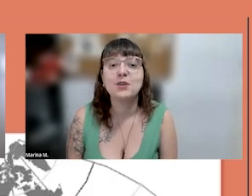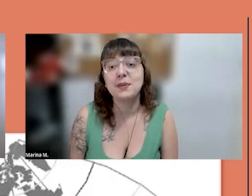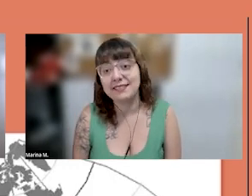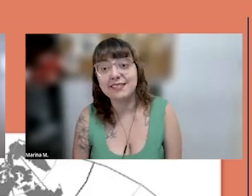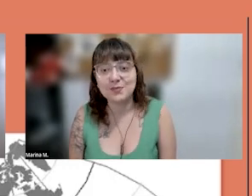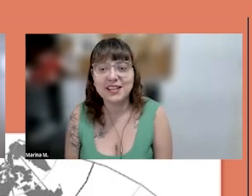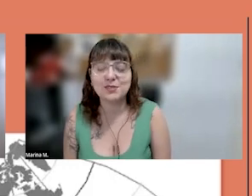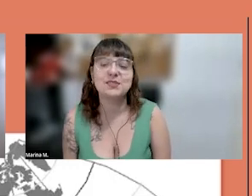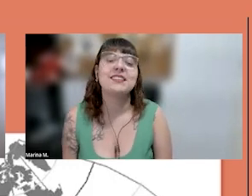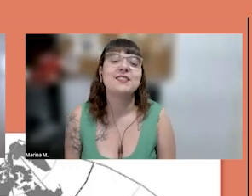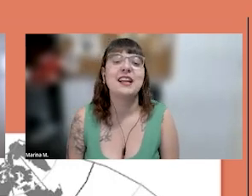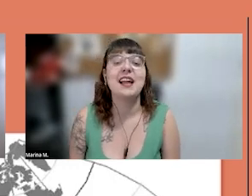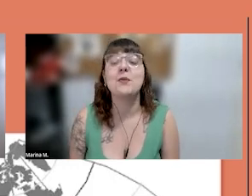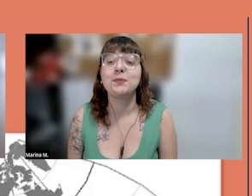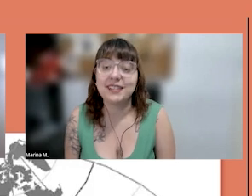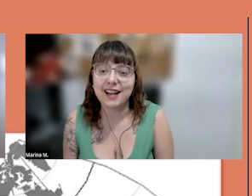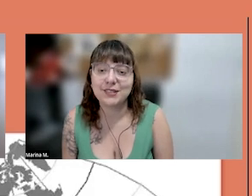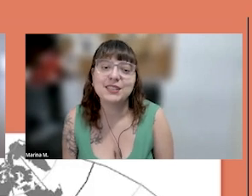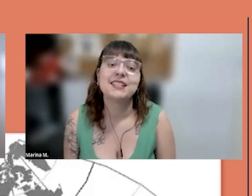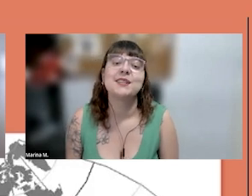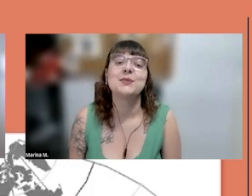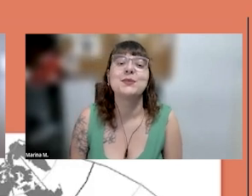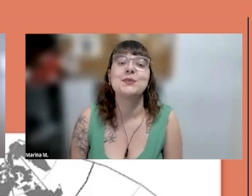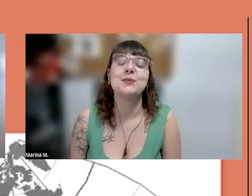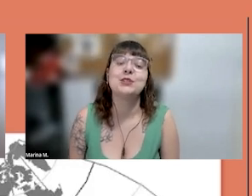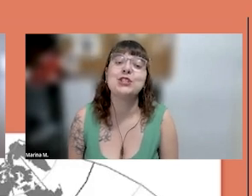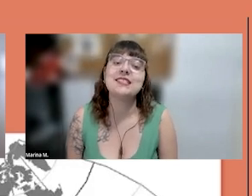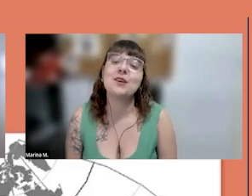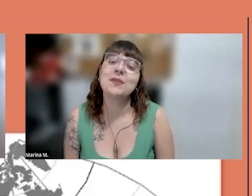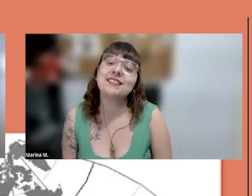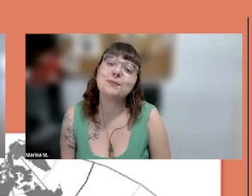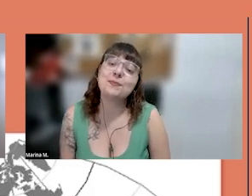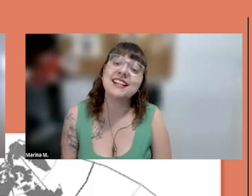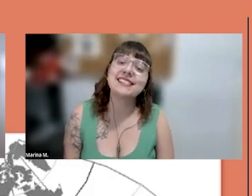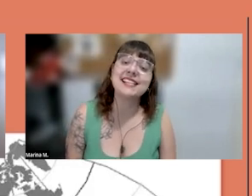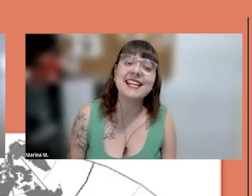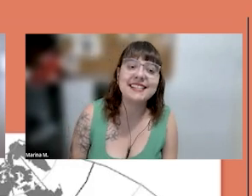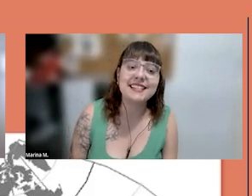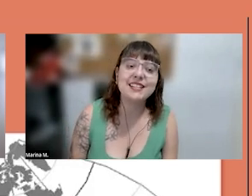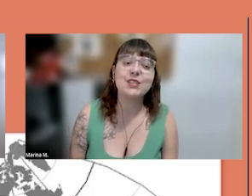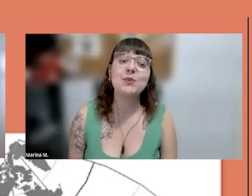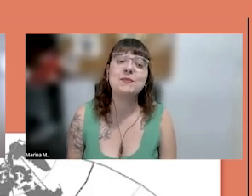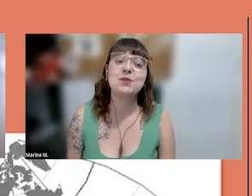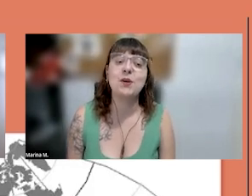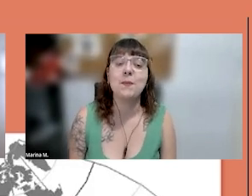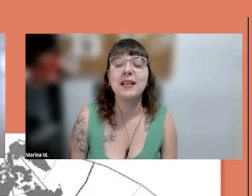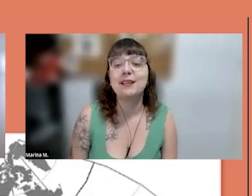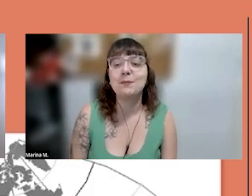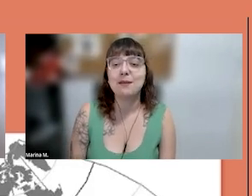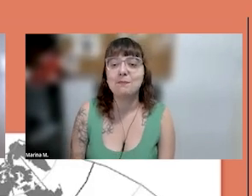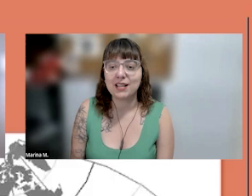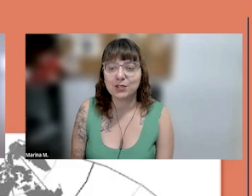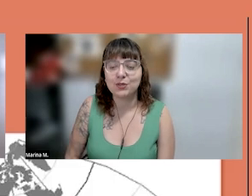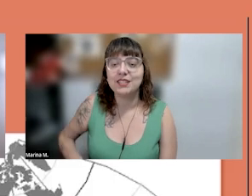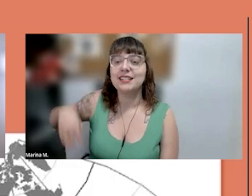né? Como ele é transverso, ele é ao contrário. O X aumenta para a esquerda e o Y aumenta